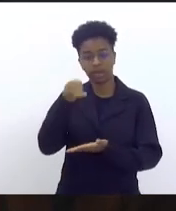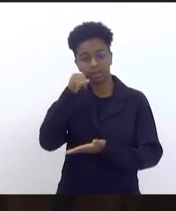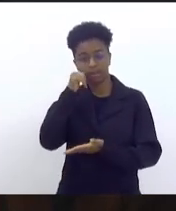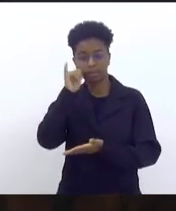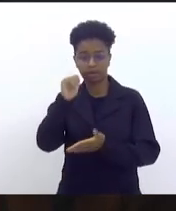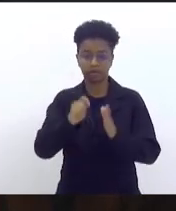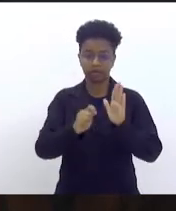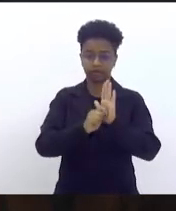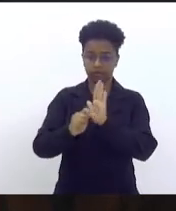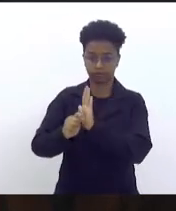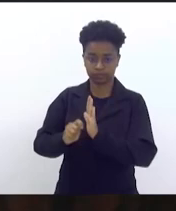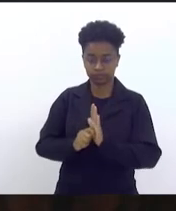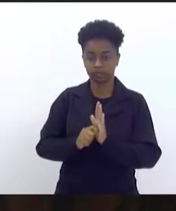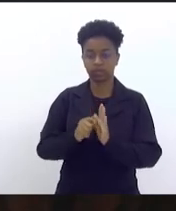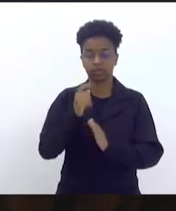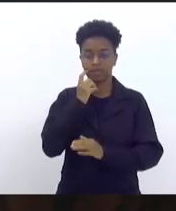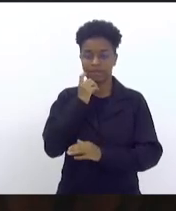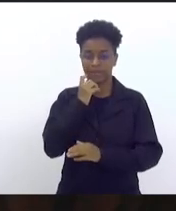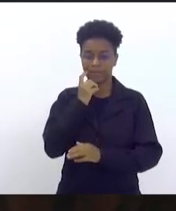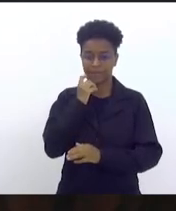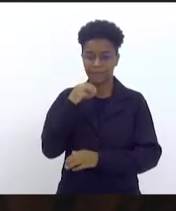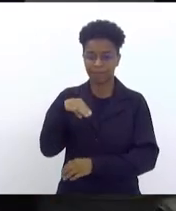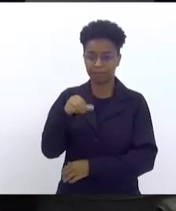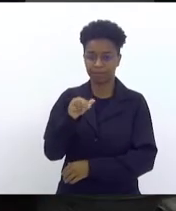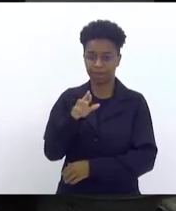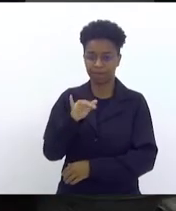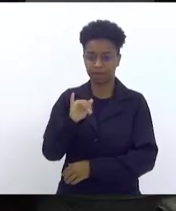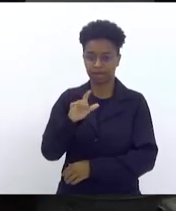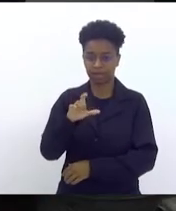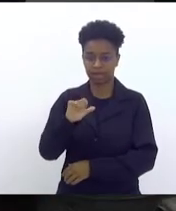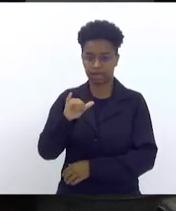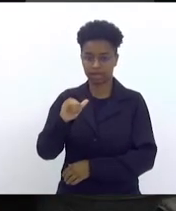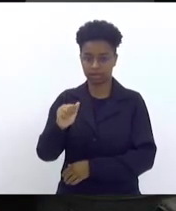dependência química Senhora mariléia de Paula